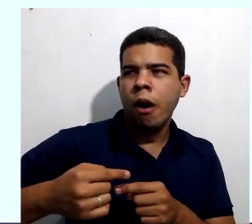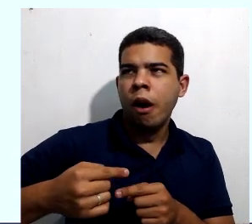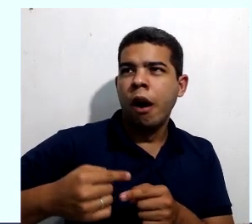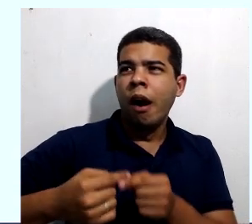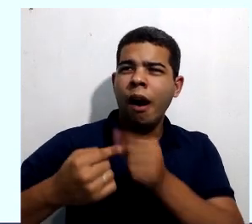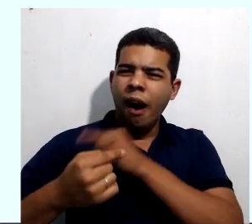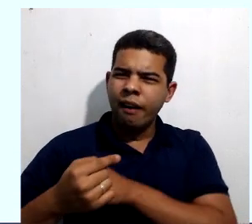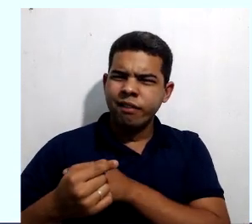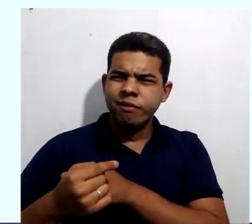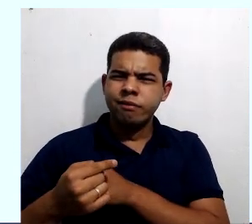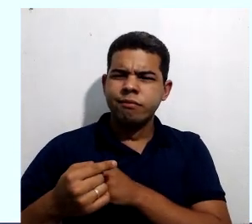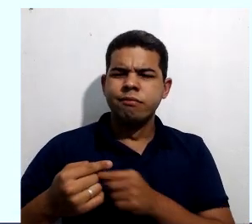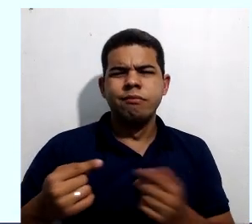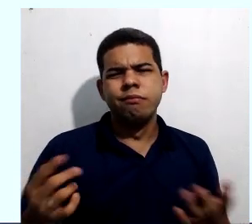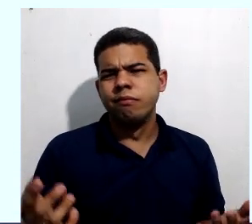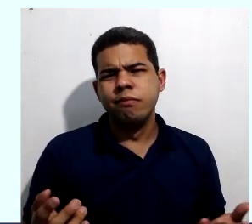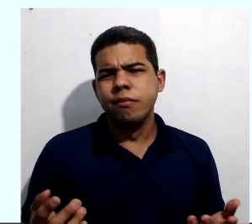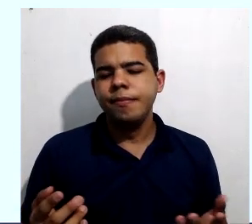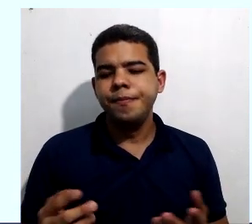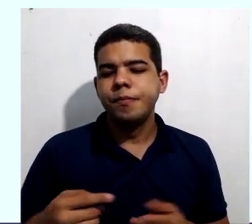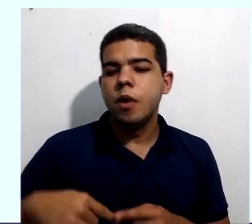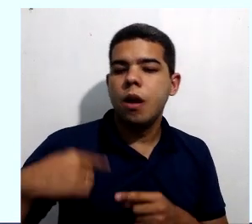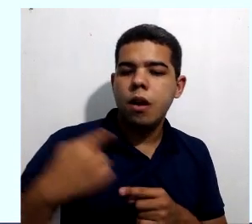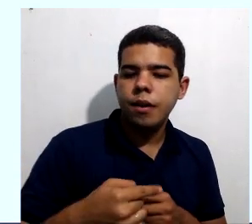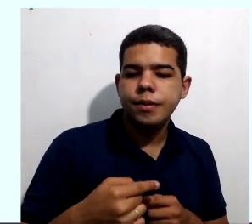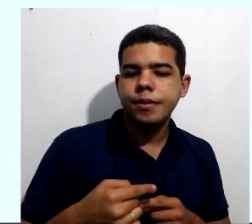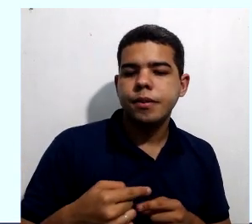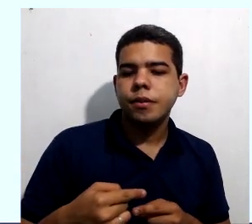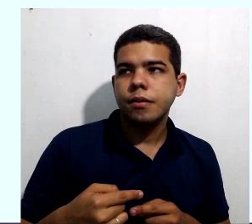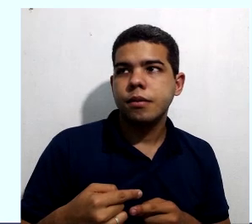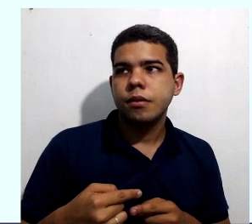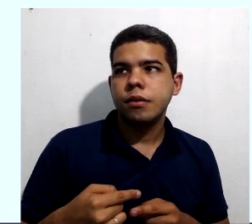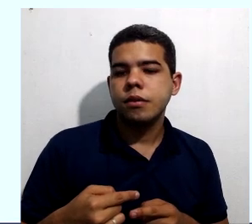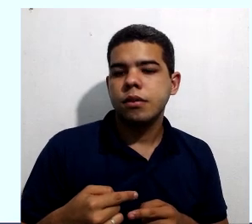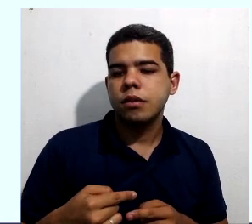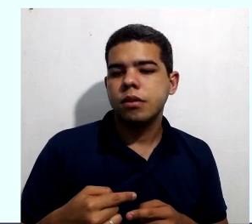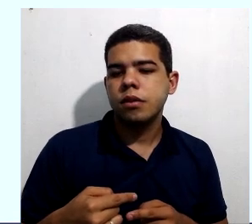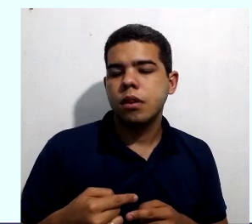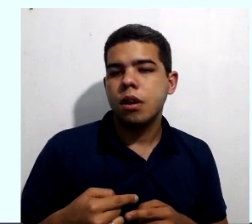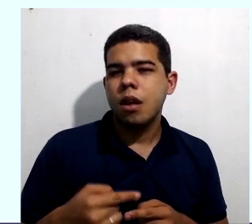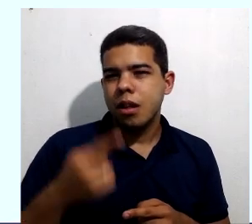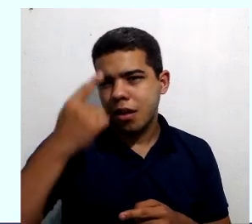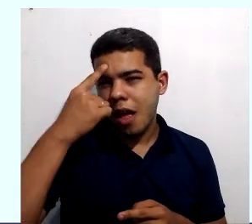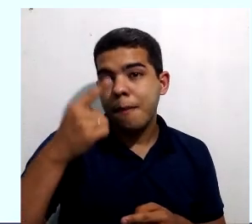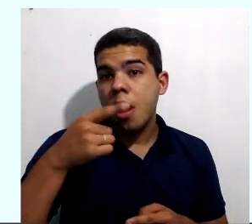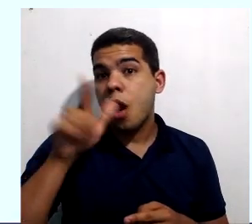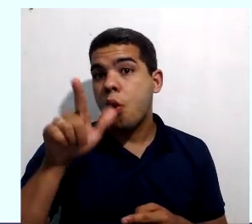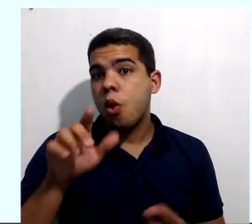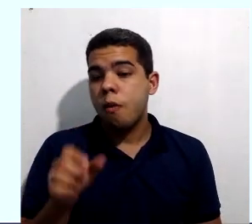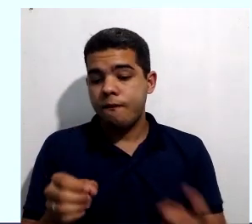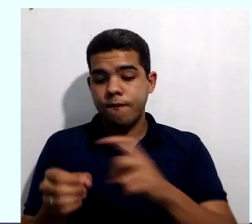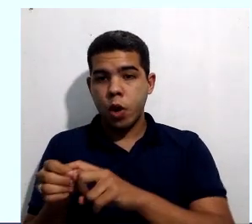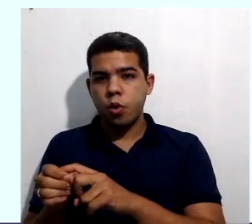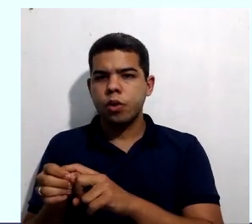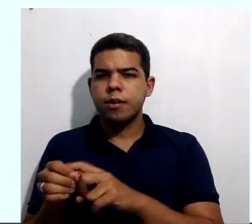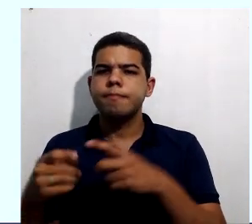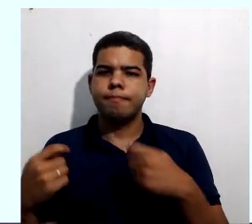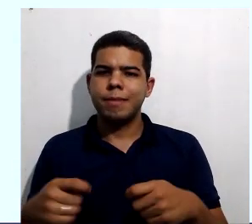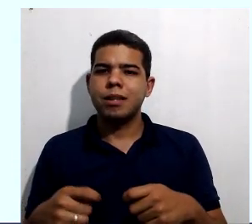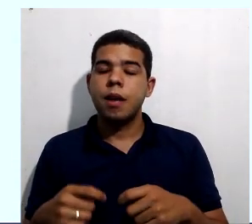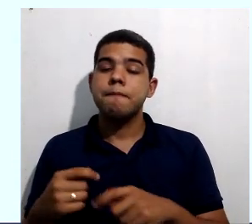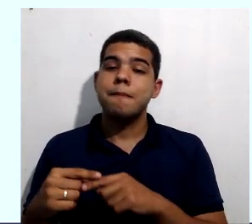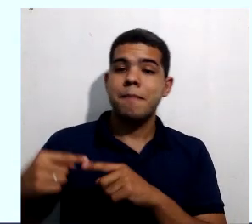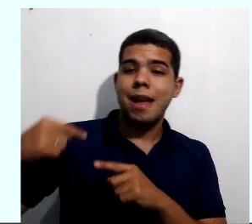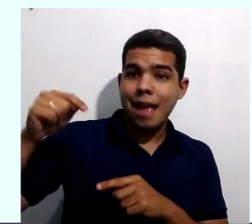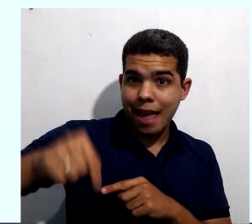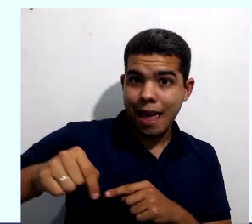Eu não consigo ter essa certeza do próximo sem precisar saber o anterior. Não. Então,